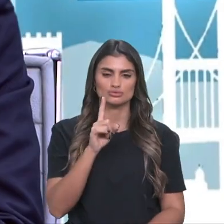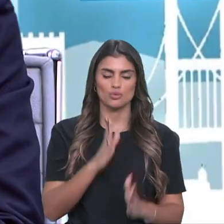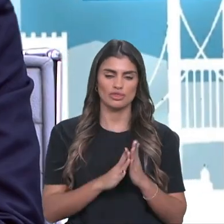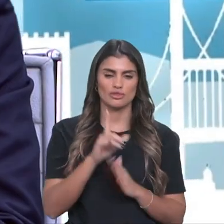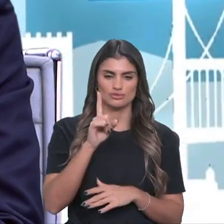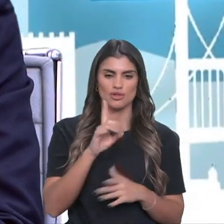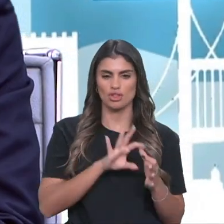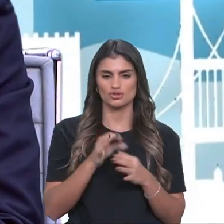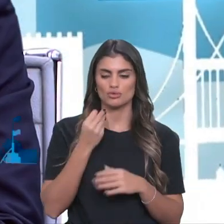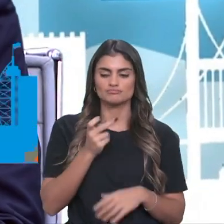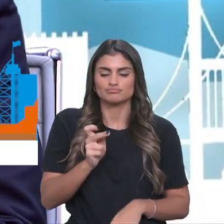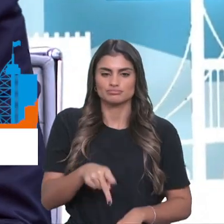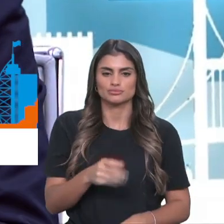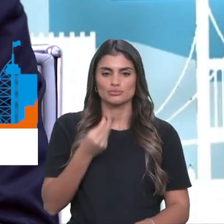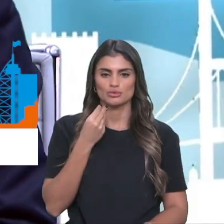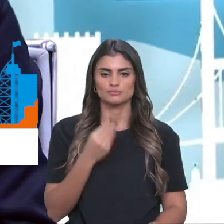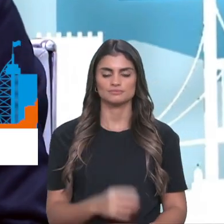faça sentido. Como é que surgiu, então?